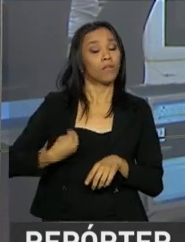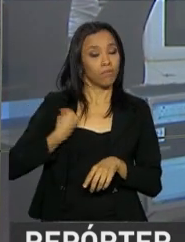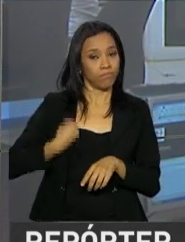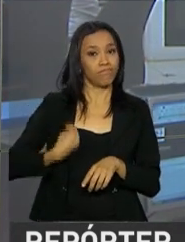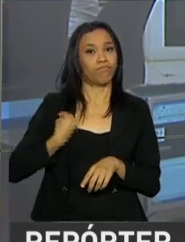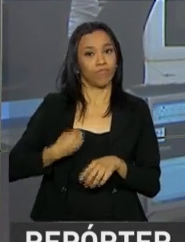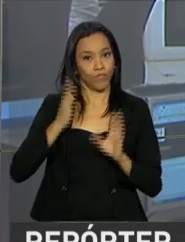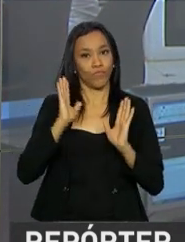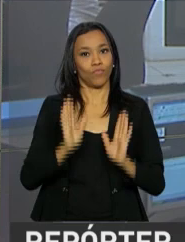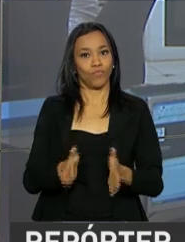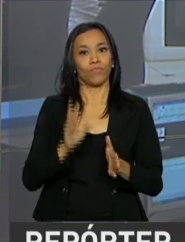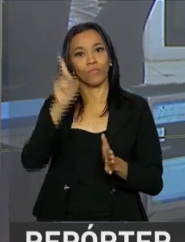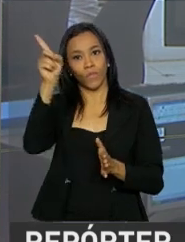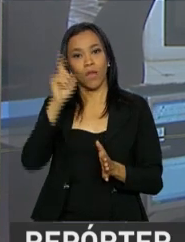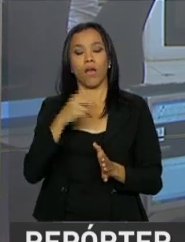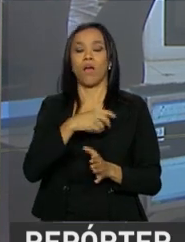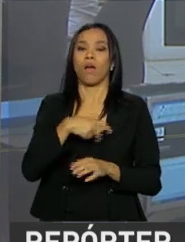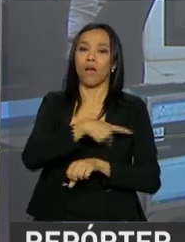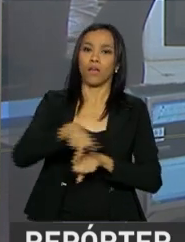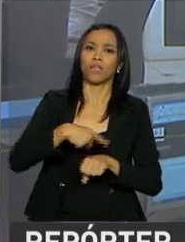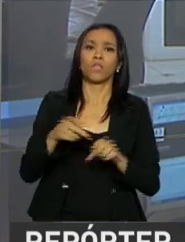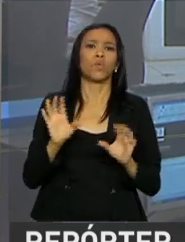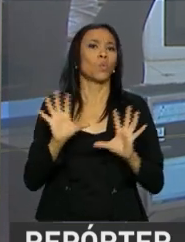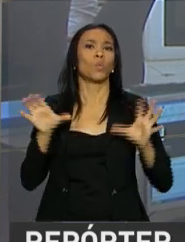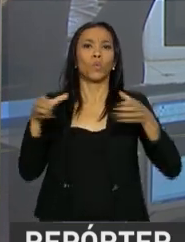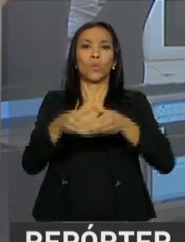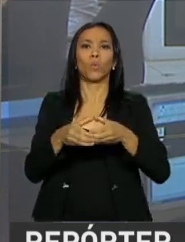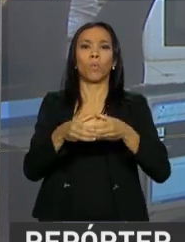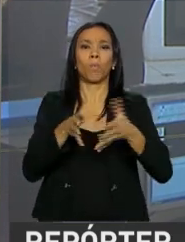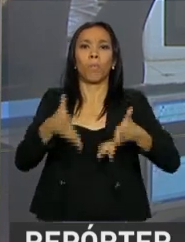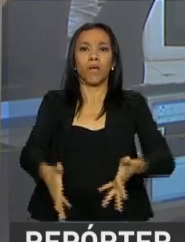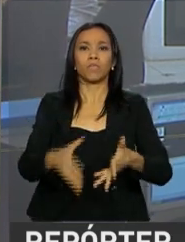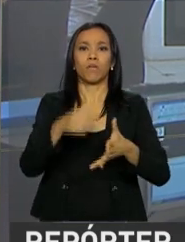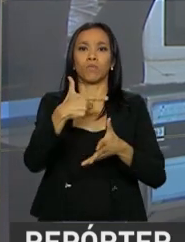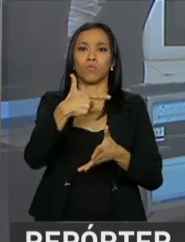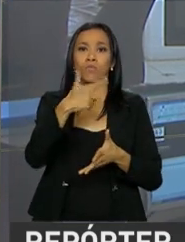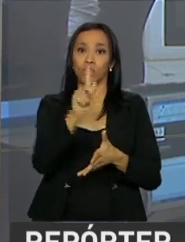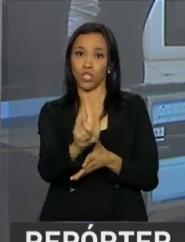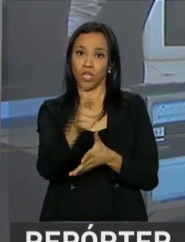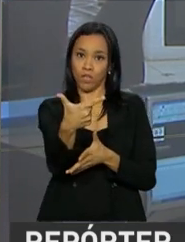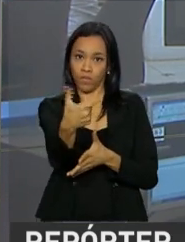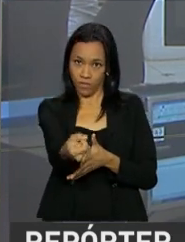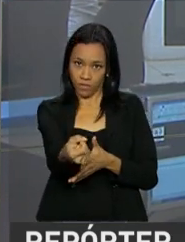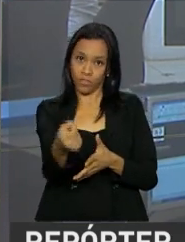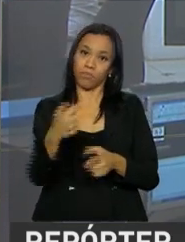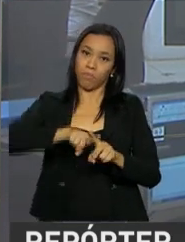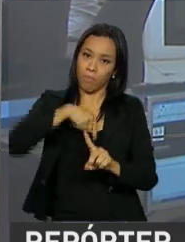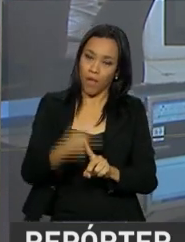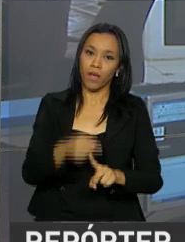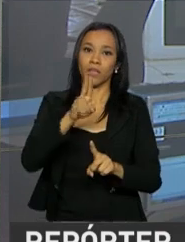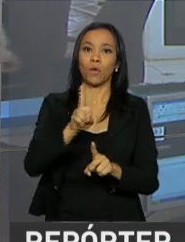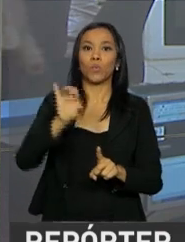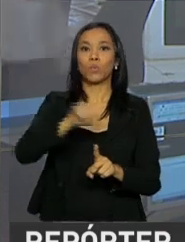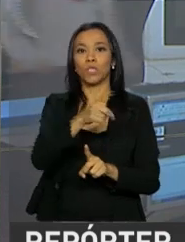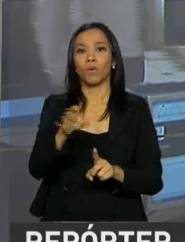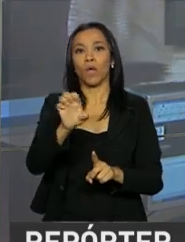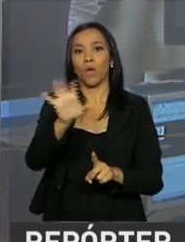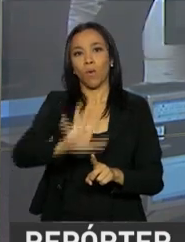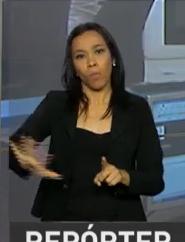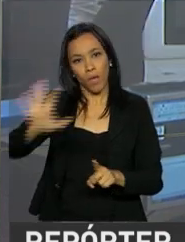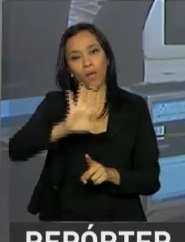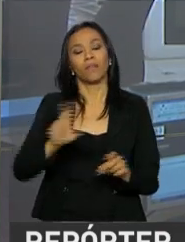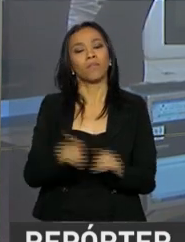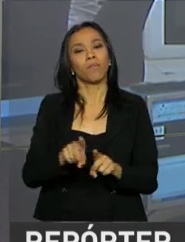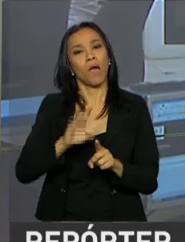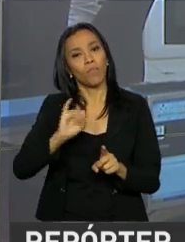da cúpula do G20, o grupo das 19 maiores economias do mundo, mais a União Europeia. Mas ele aproveita a viagem para